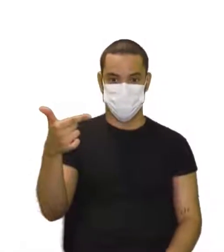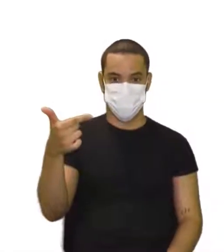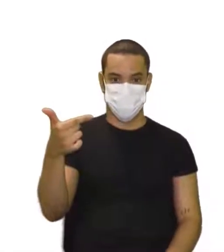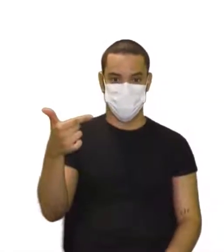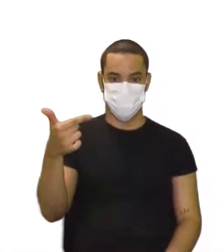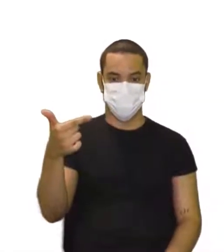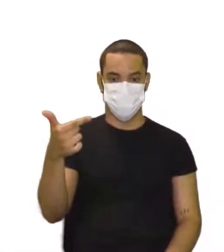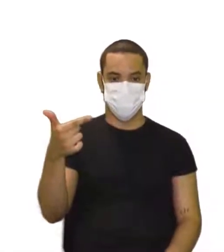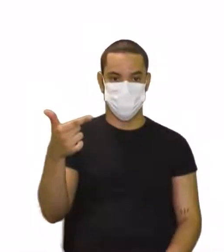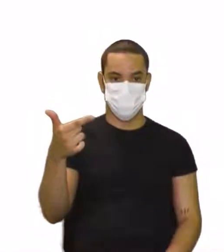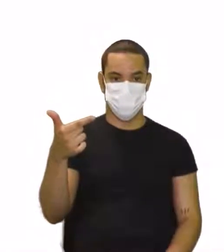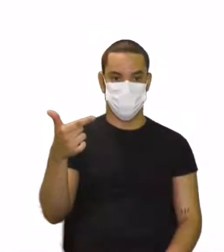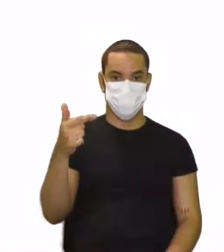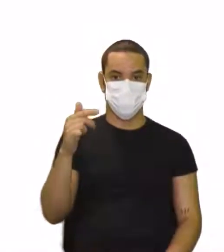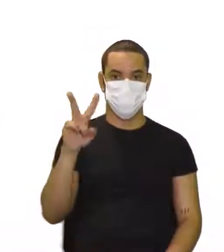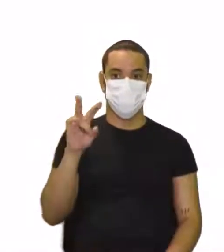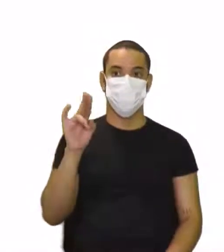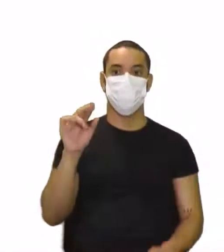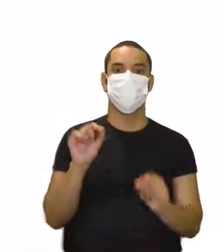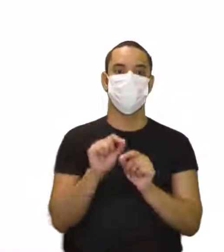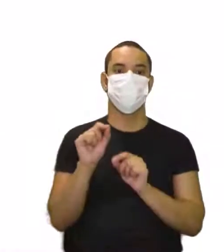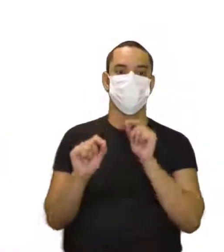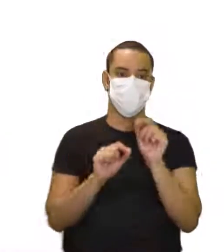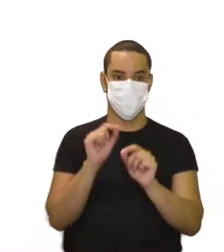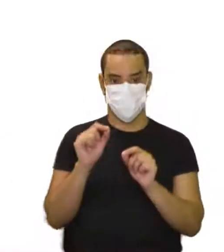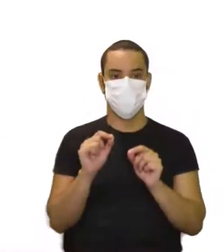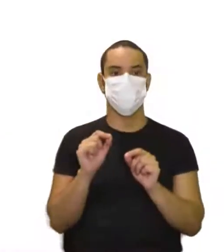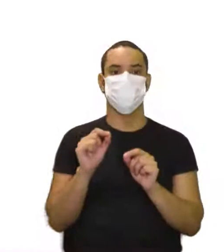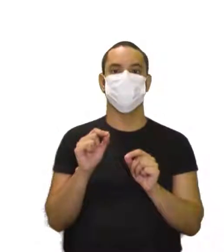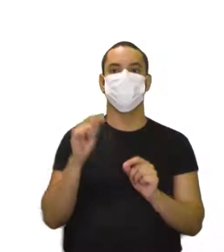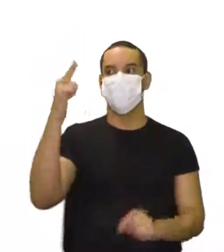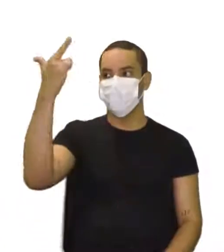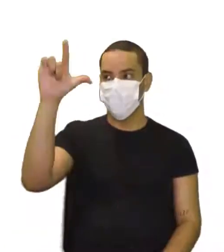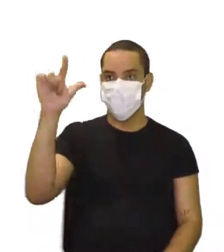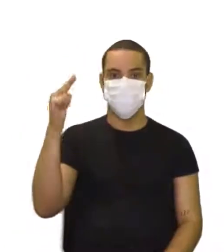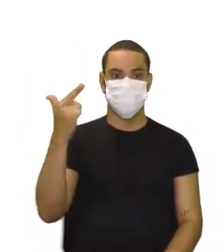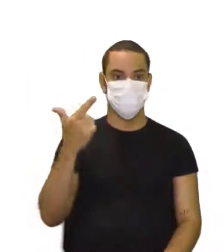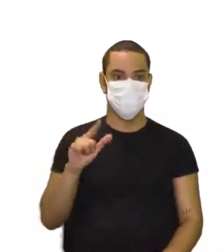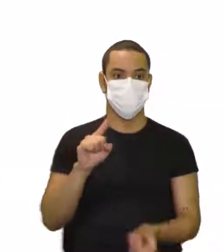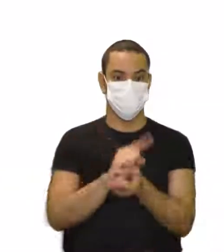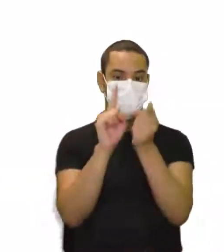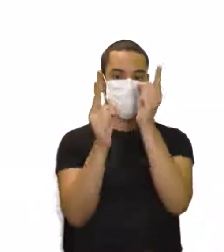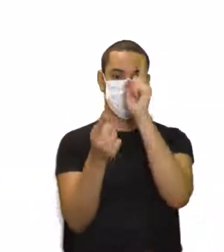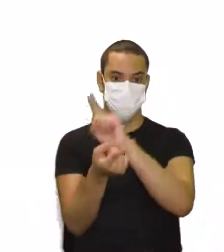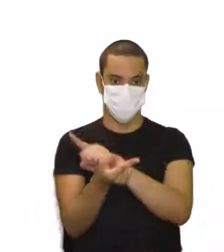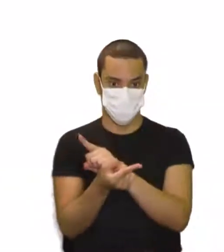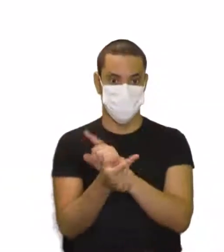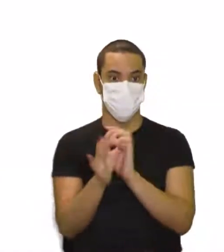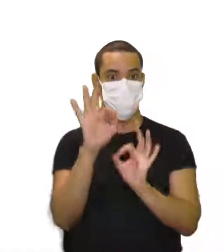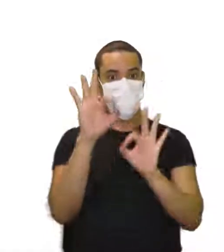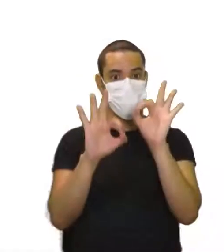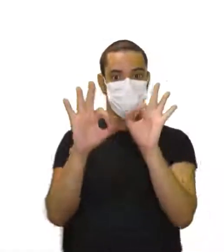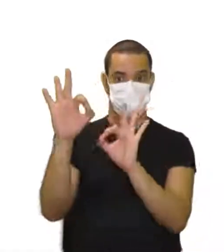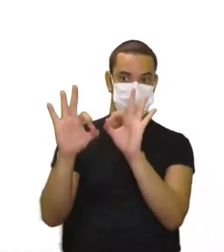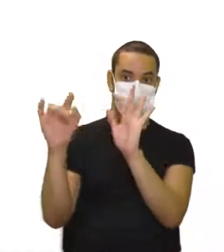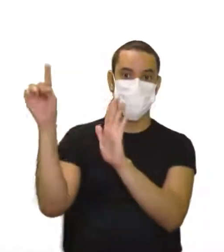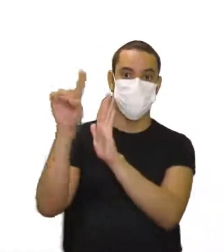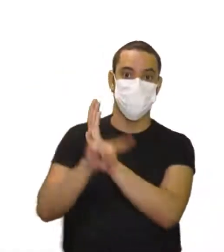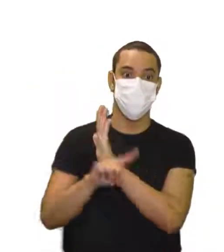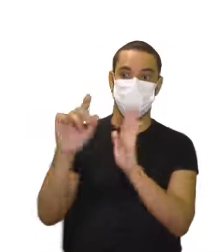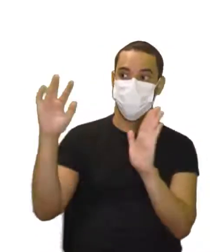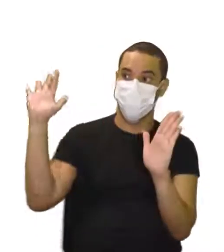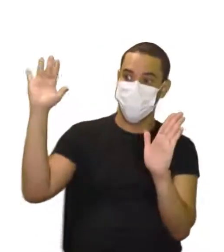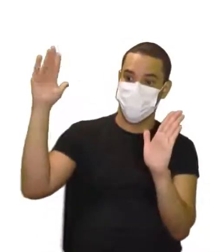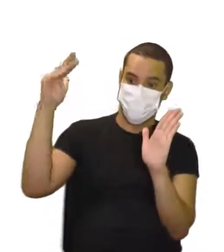na realidade aqui só vou repetir a de cima, multiplicar pelo inverso da de baixo e vou arrumando a questão. No final